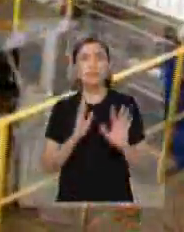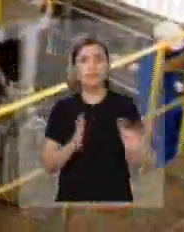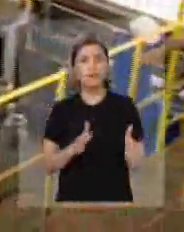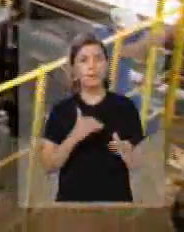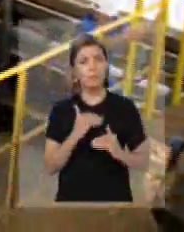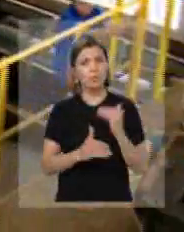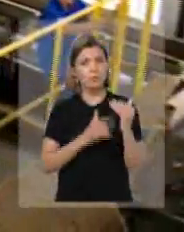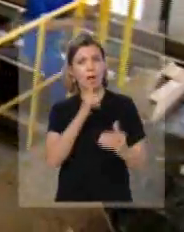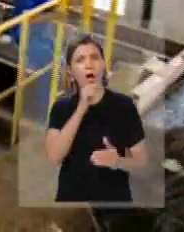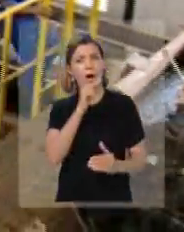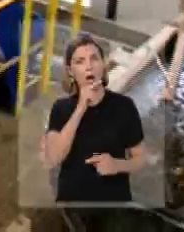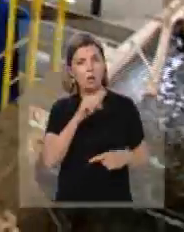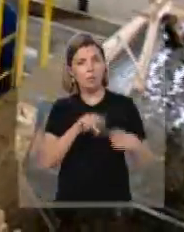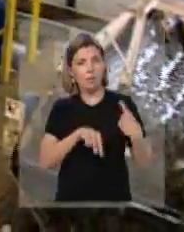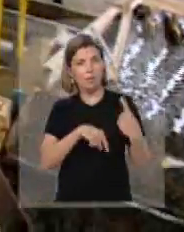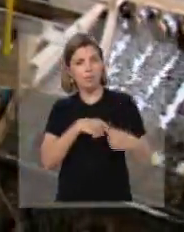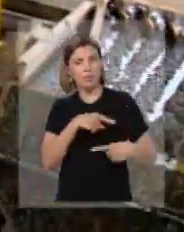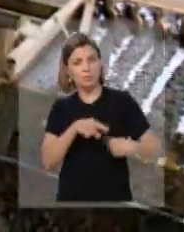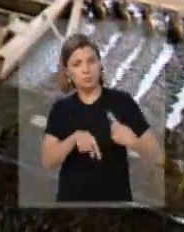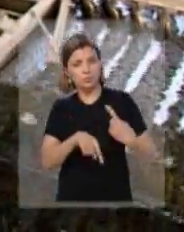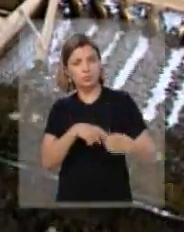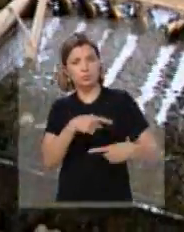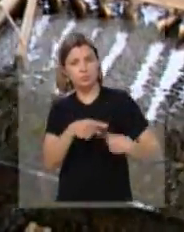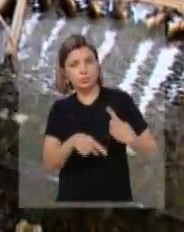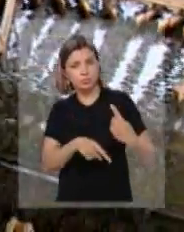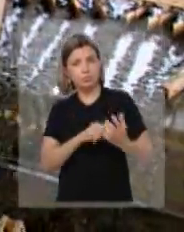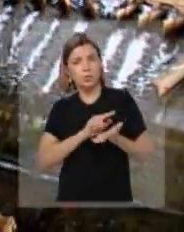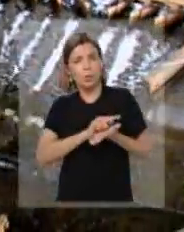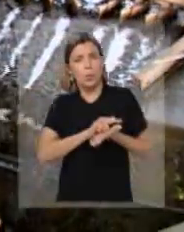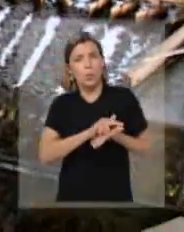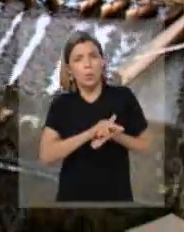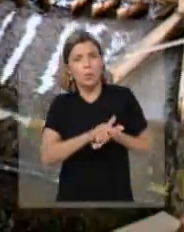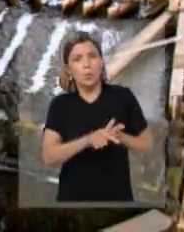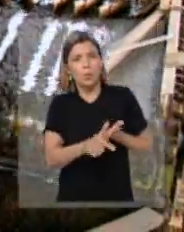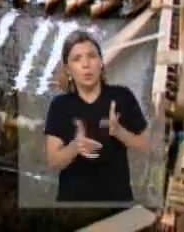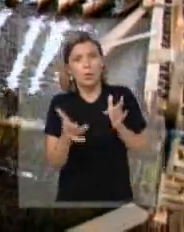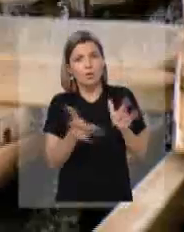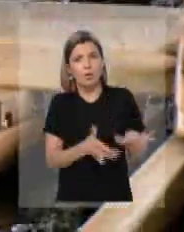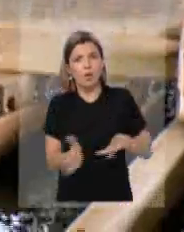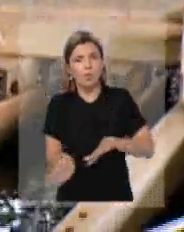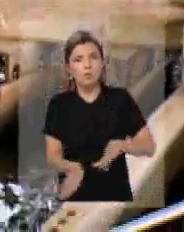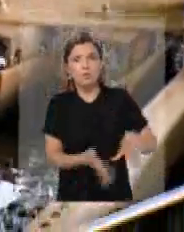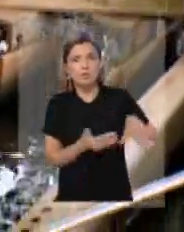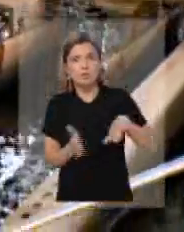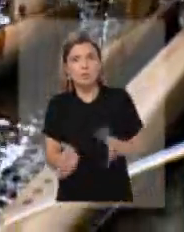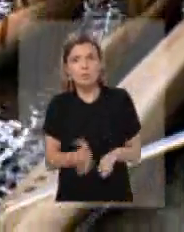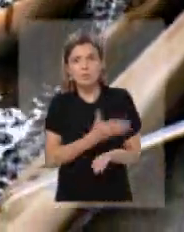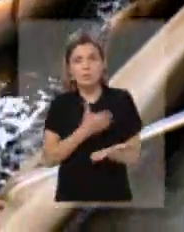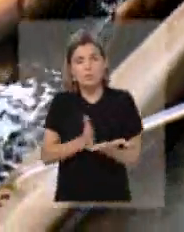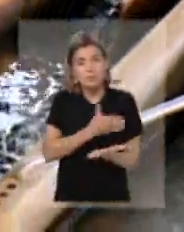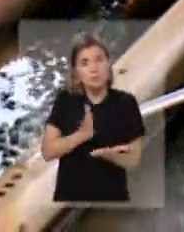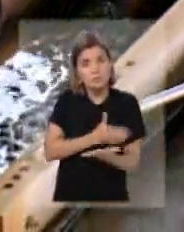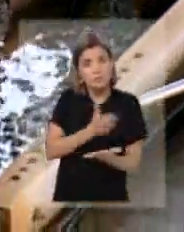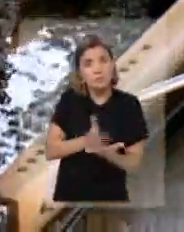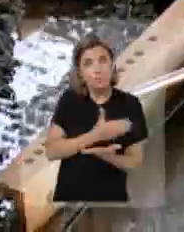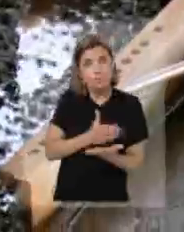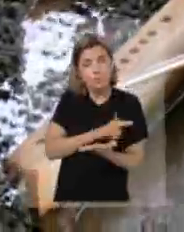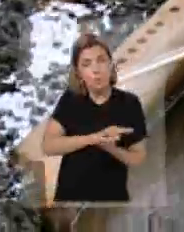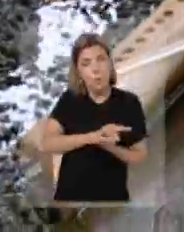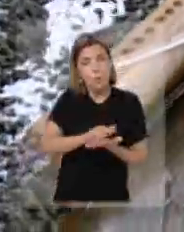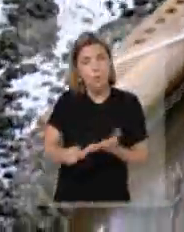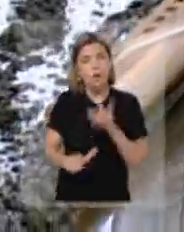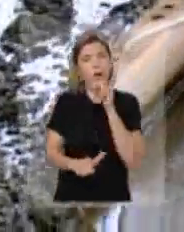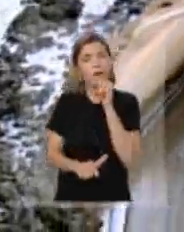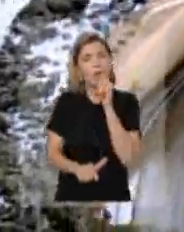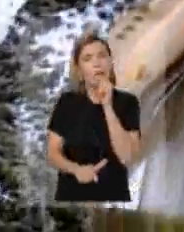Isso porque o próprio processo de tratamento, da forma que fazemos hoje, gera um resíduo proveniente das impurezas